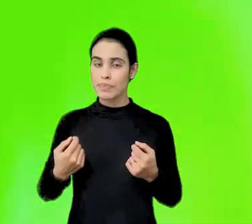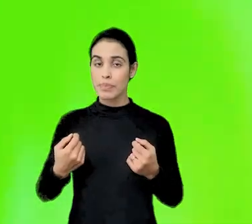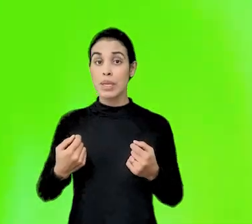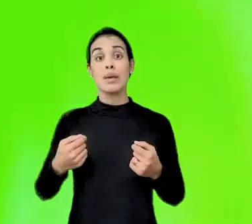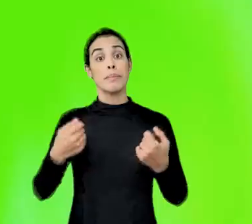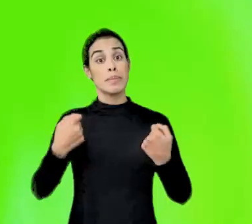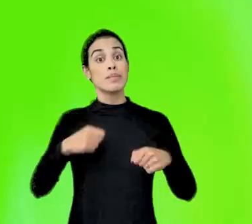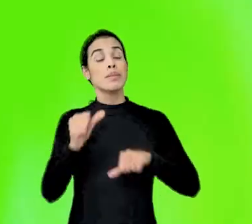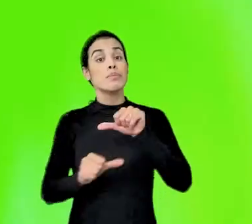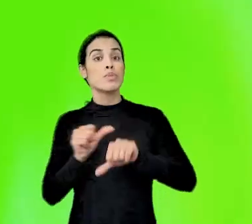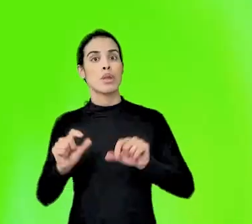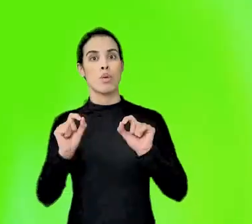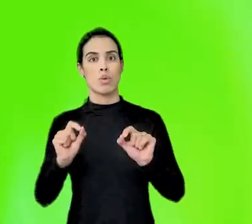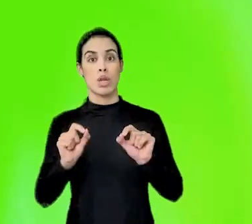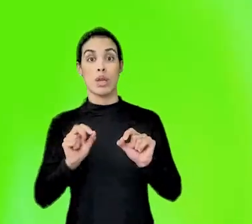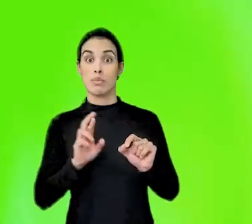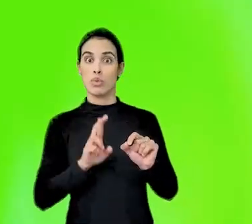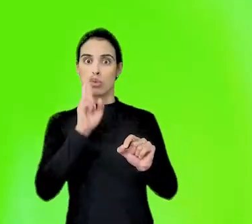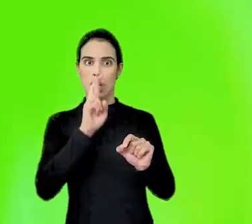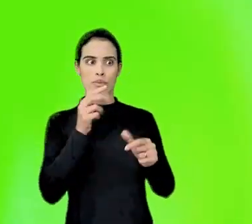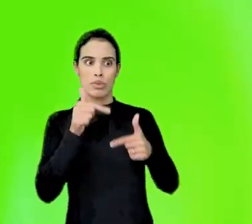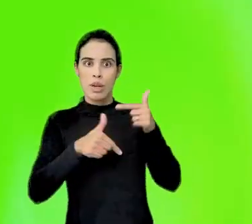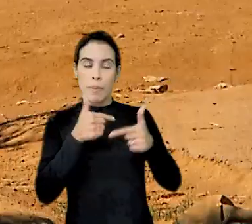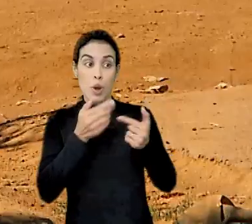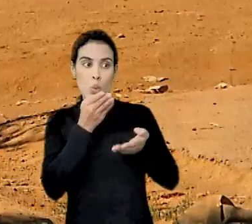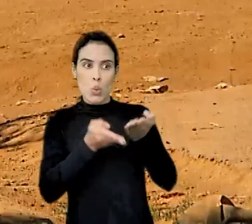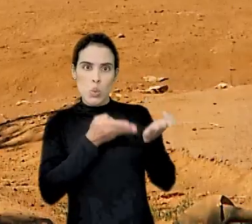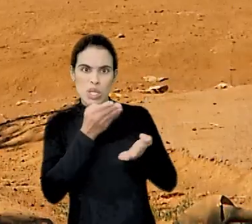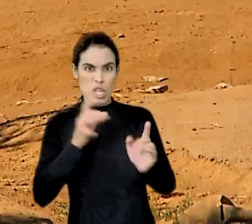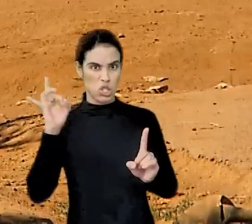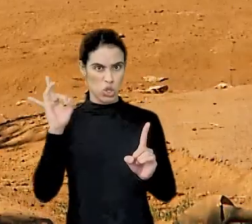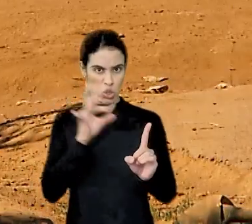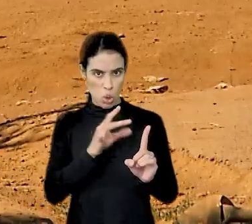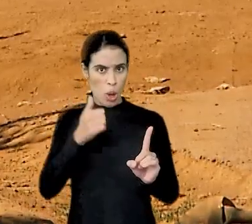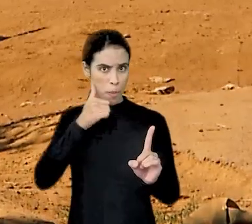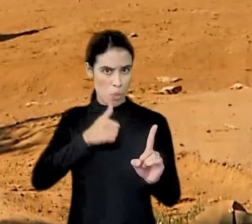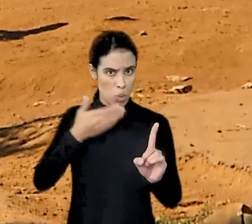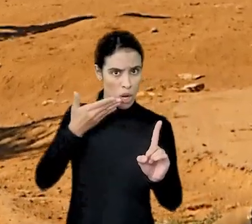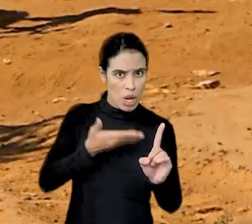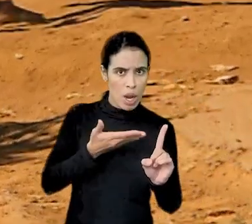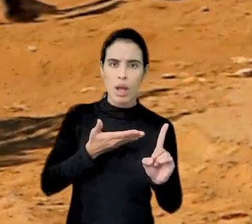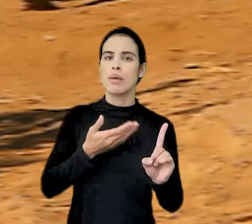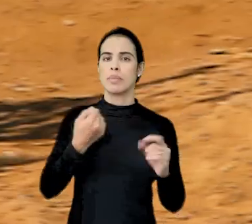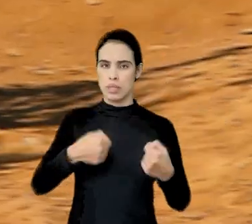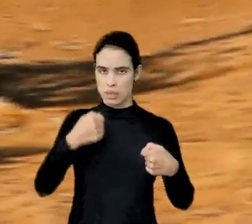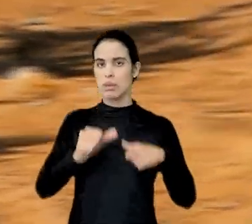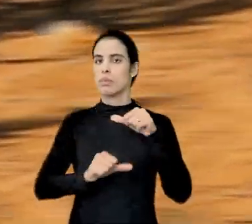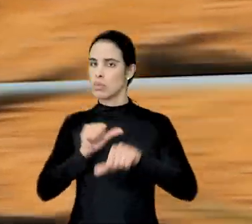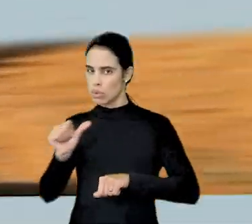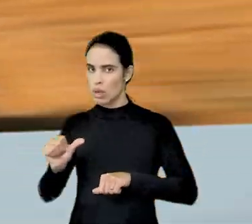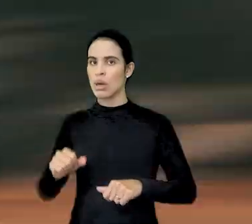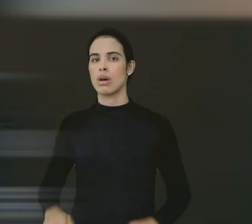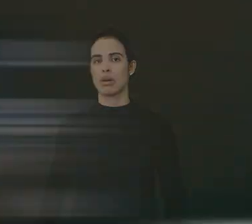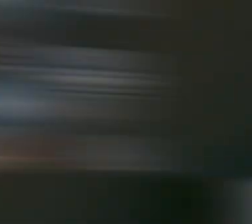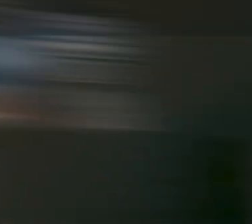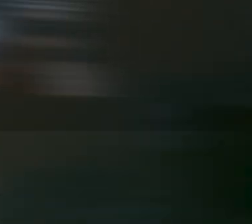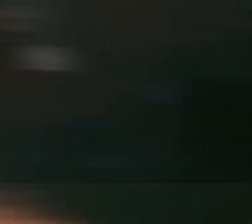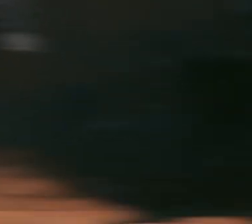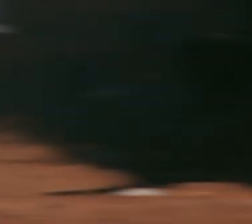A gente tem que desconstruir que o cuidado seja uma atividade exclusiva da mulher.